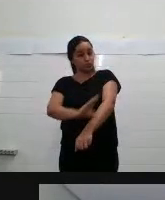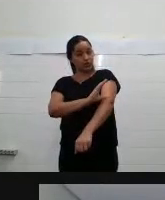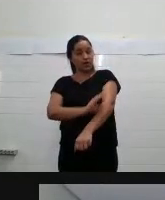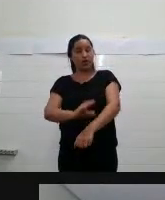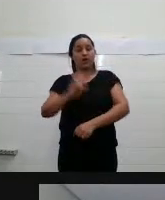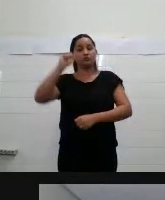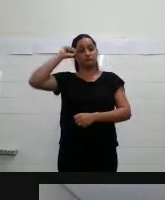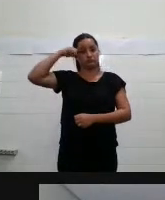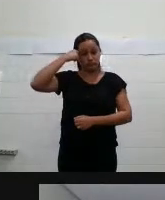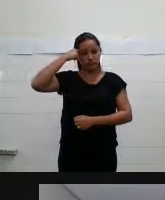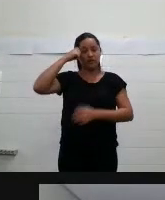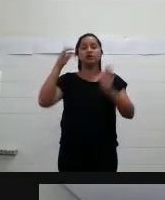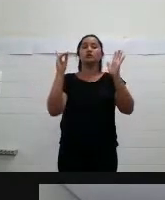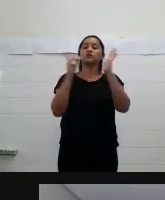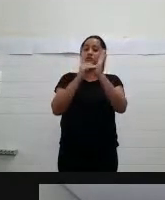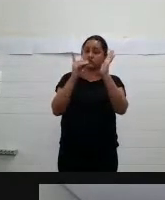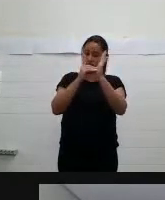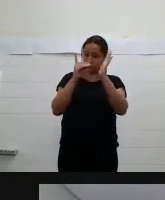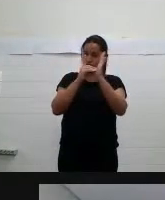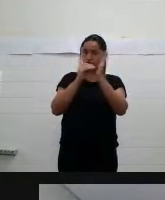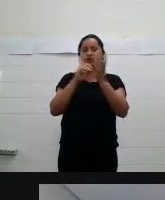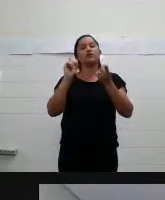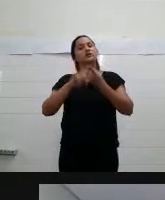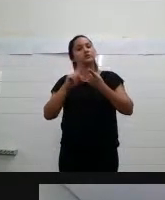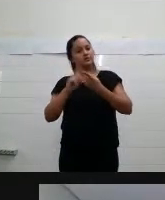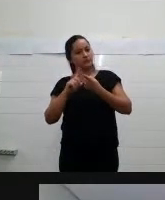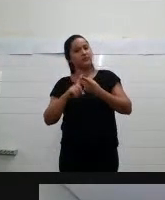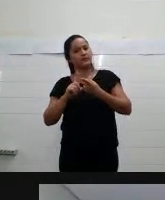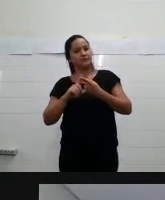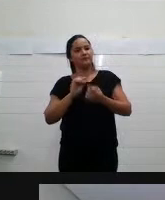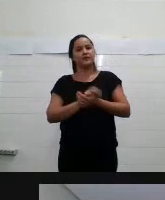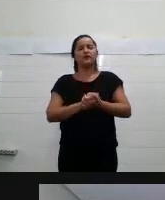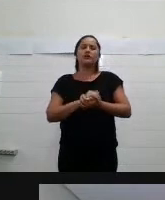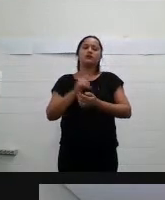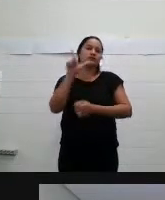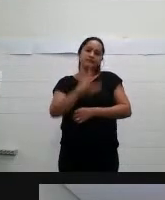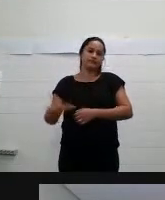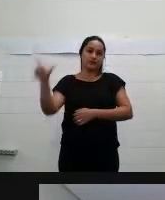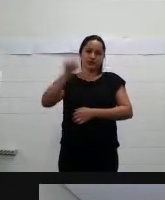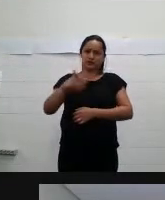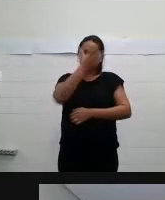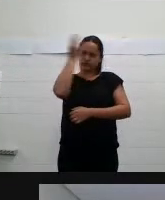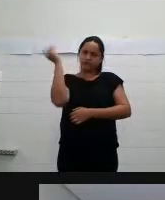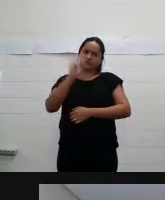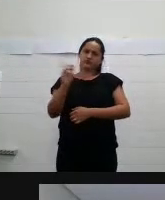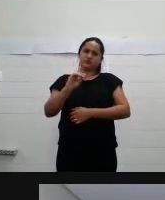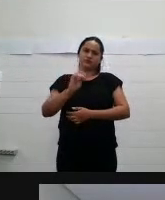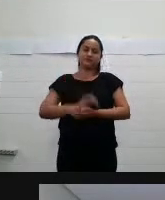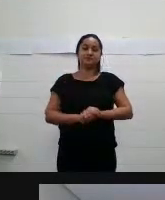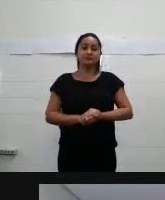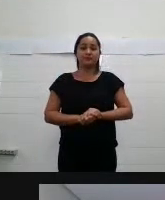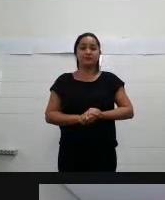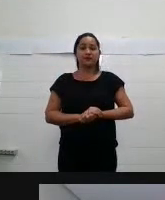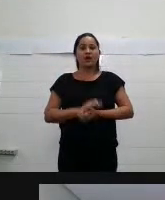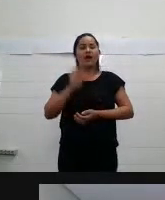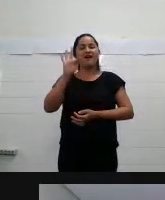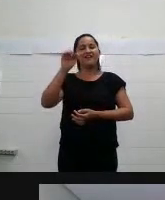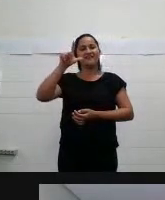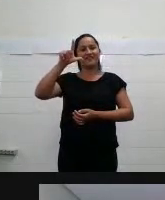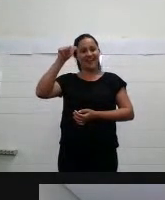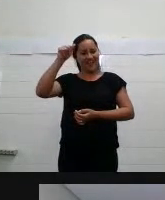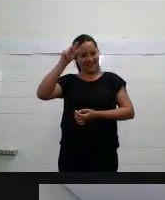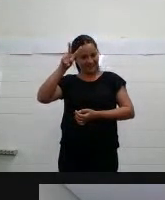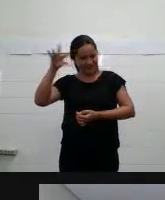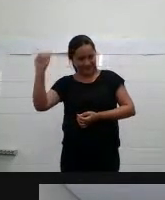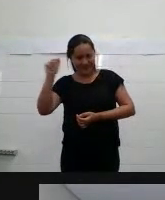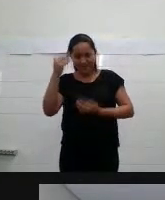cultura indígena, não é? E, por extensão, literatura, obviamente. A Flávia, o meu muito